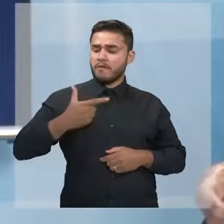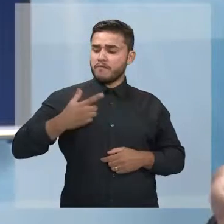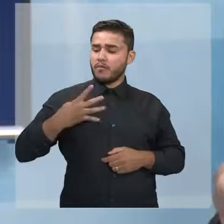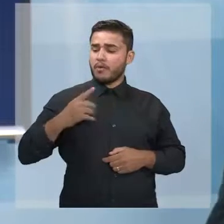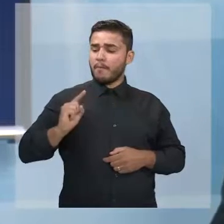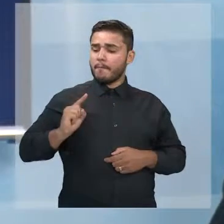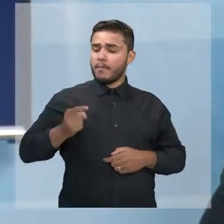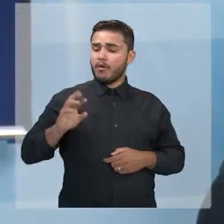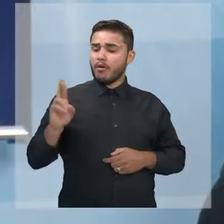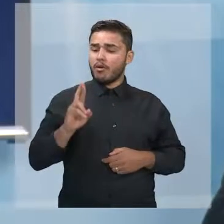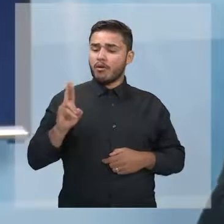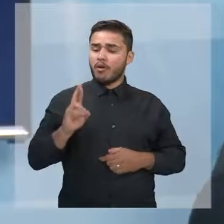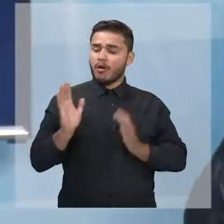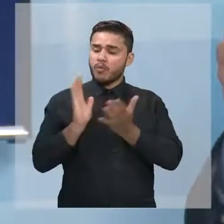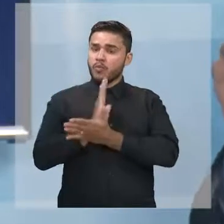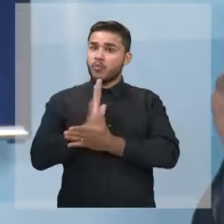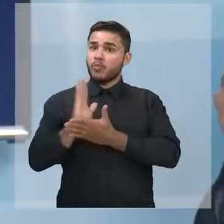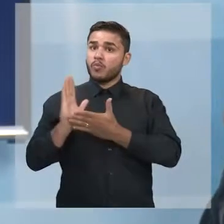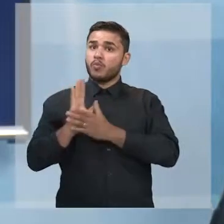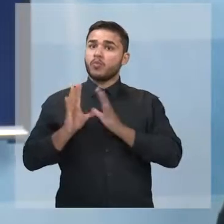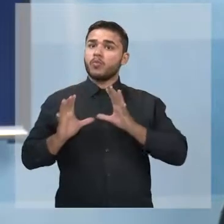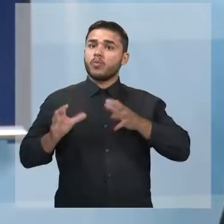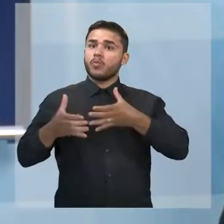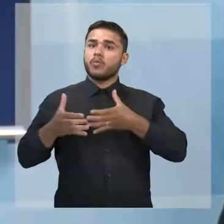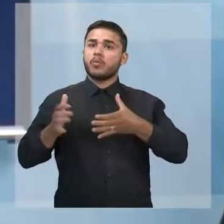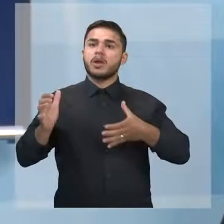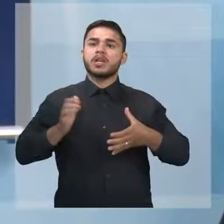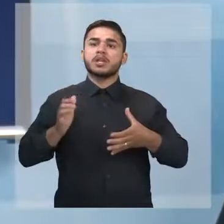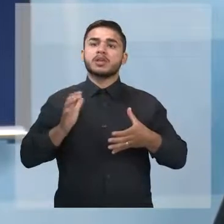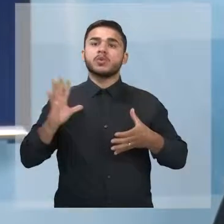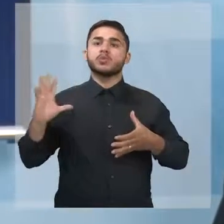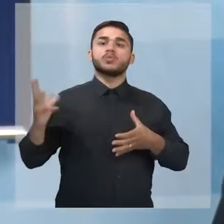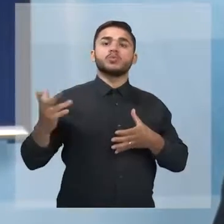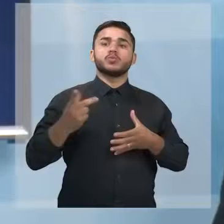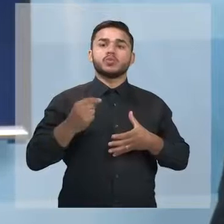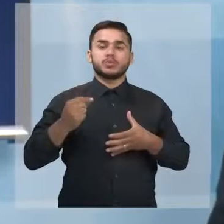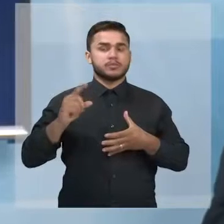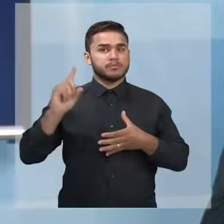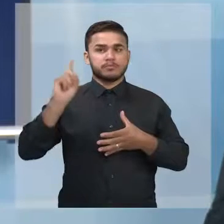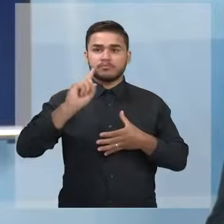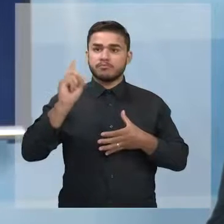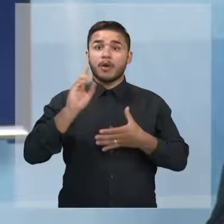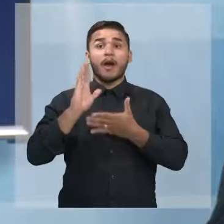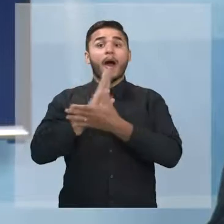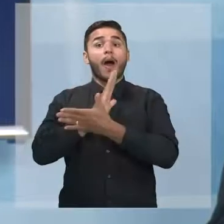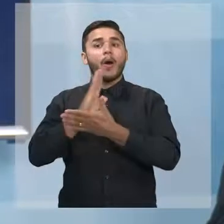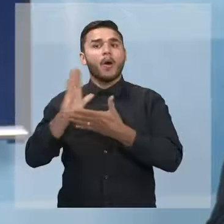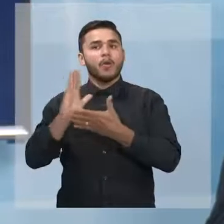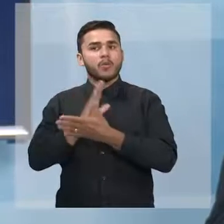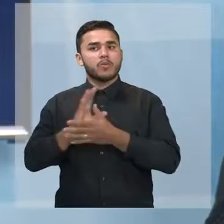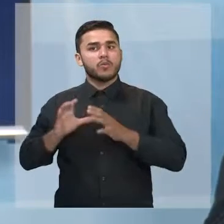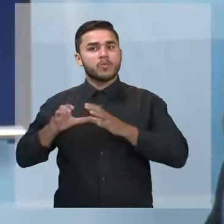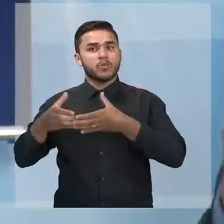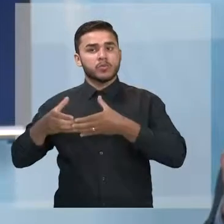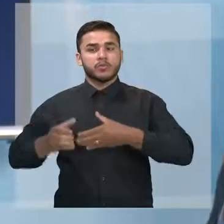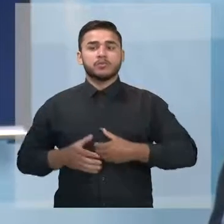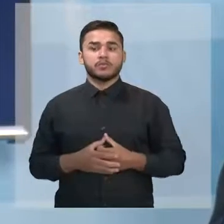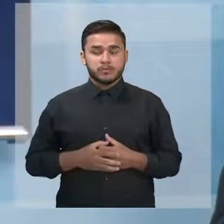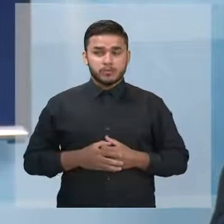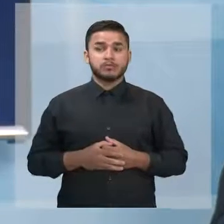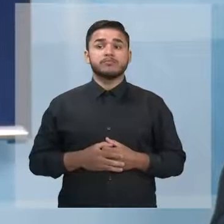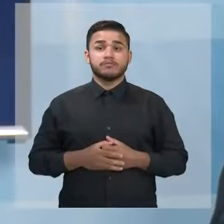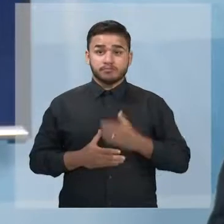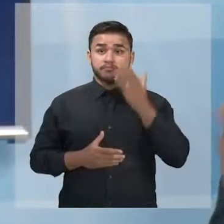de uma elite. Eu estou dizendo parte de uma elite para não incorrer no erro da generalização.